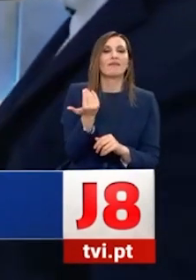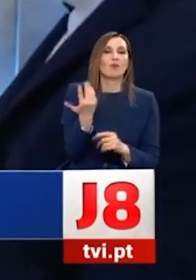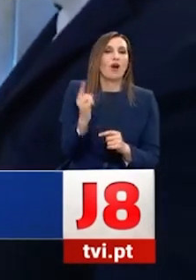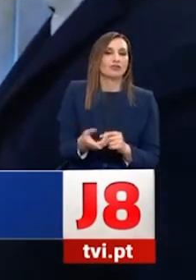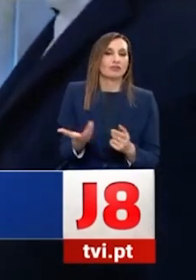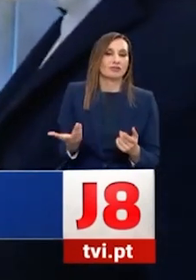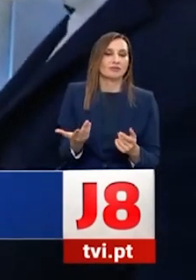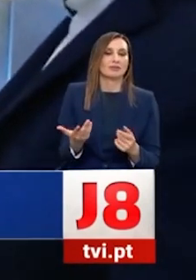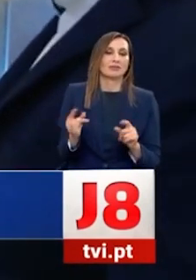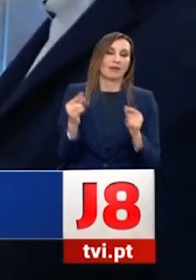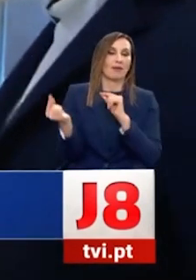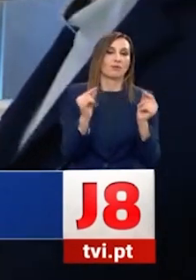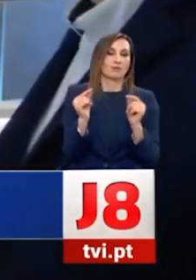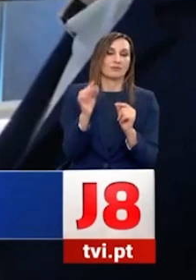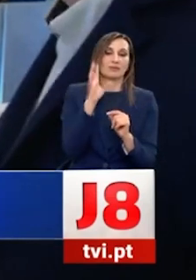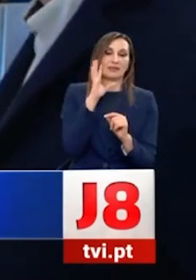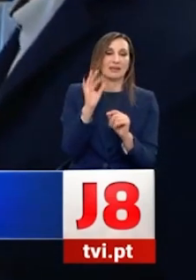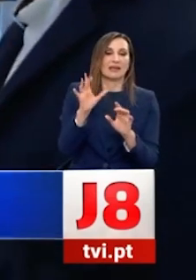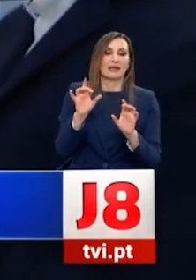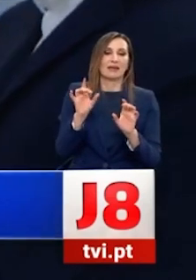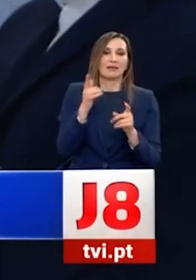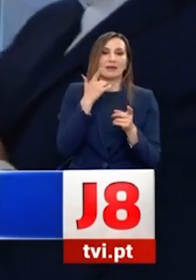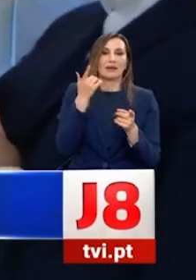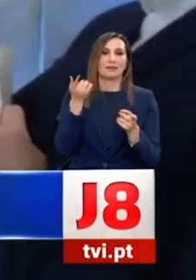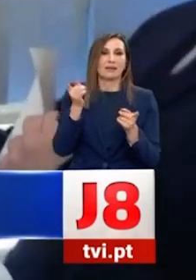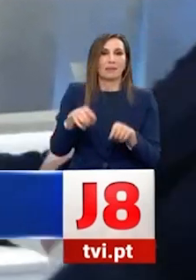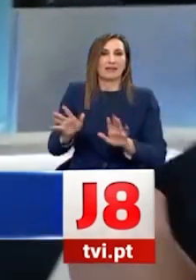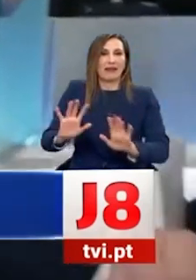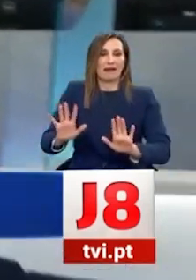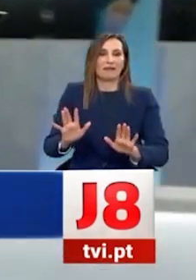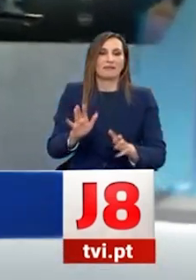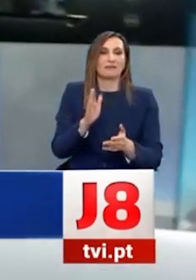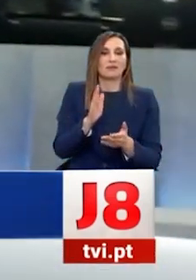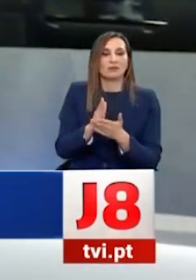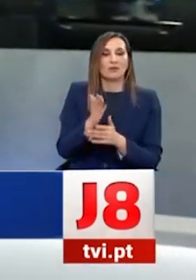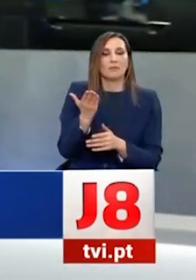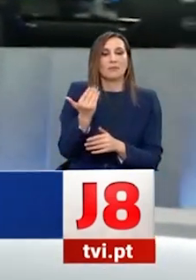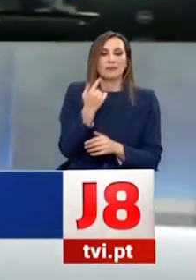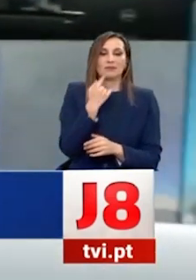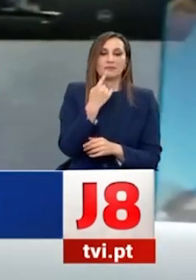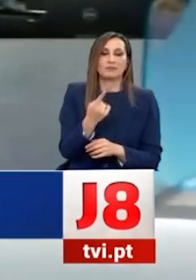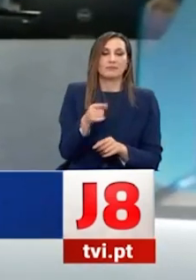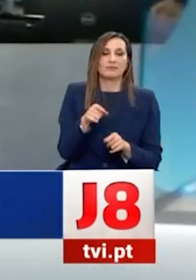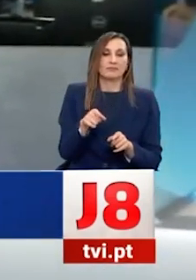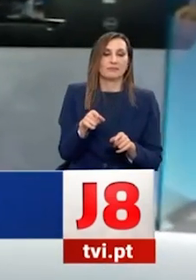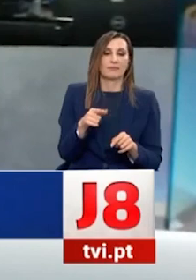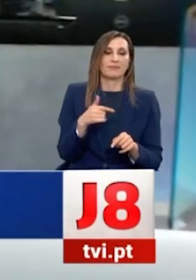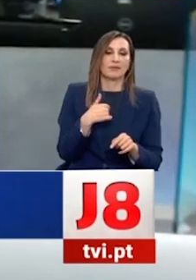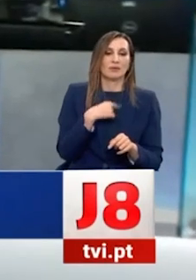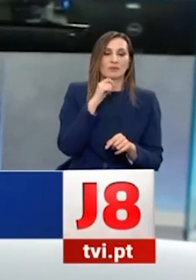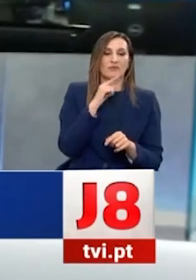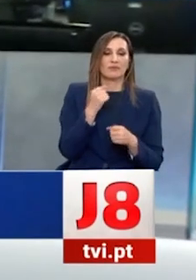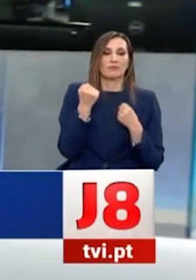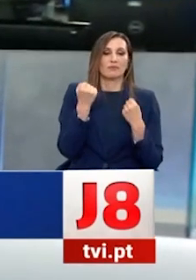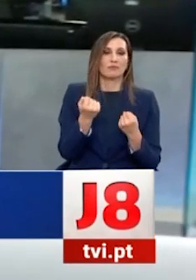fora as trocas de acusações que vamos tentar não repetir aqui fora. Não, não ficou por dizer. Ficou apenas por dizer e transmitir a ideia que eu talvez não tenha